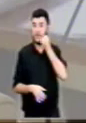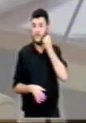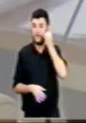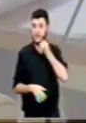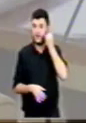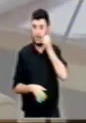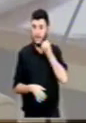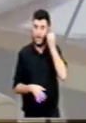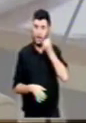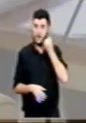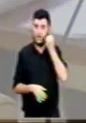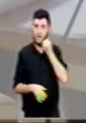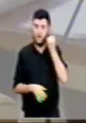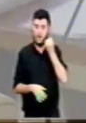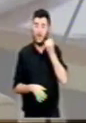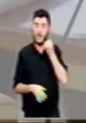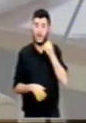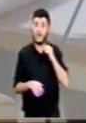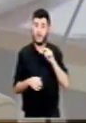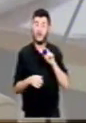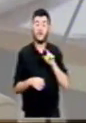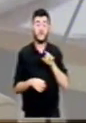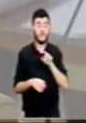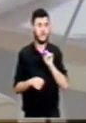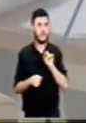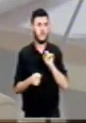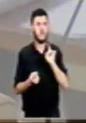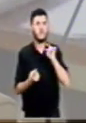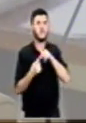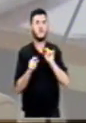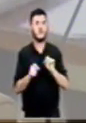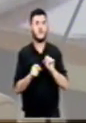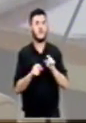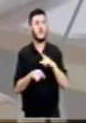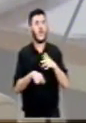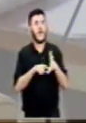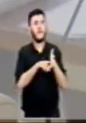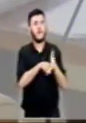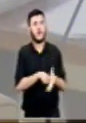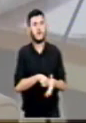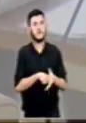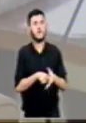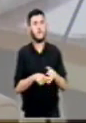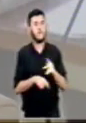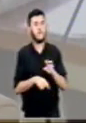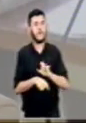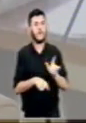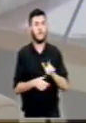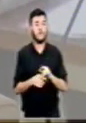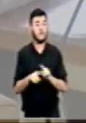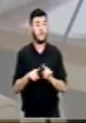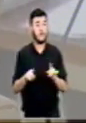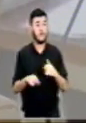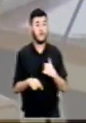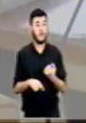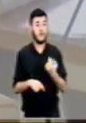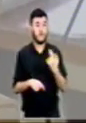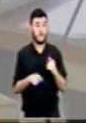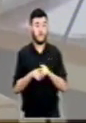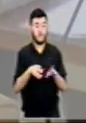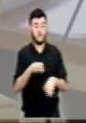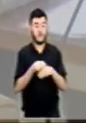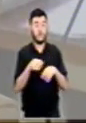destinatários, de fato, da apuração penal. E assinalo de início que o ex-senador da